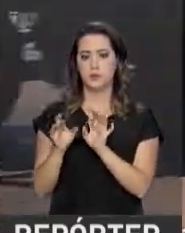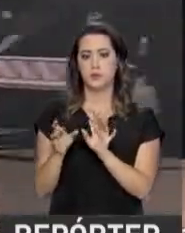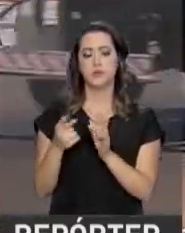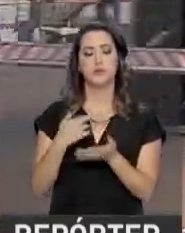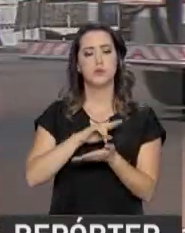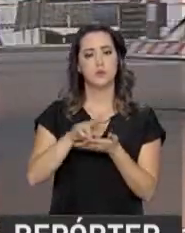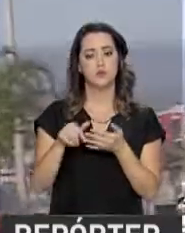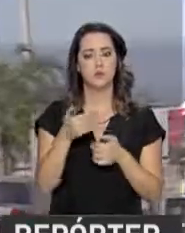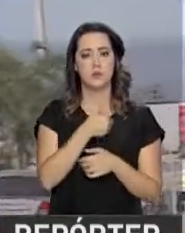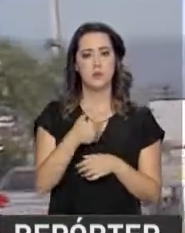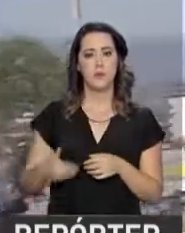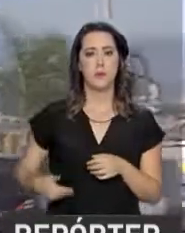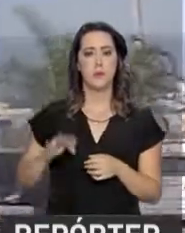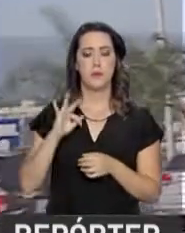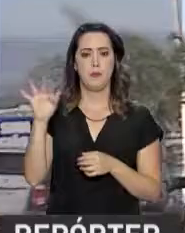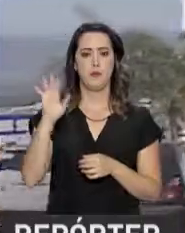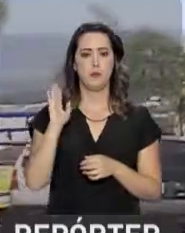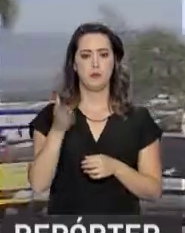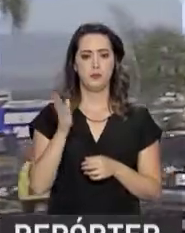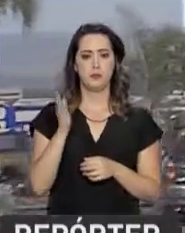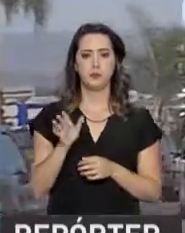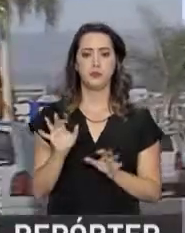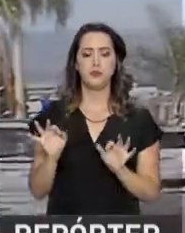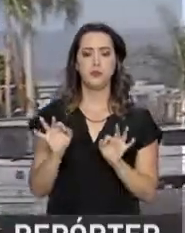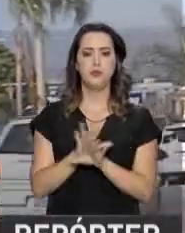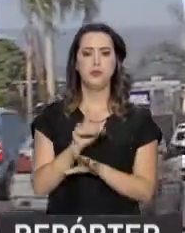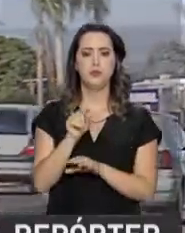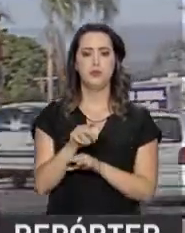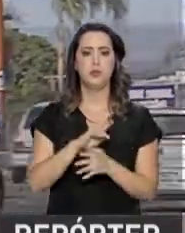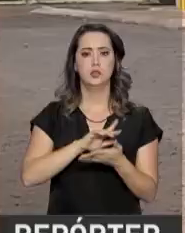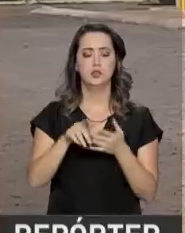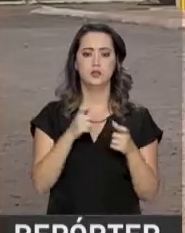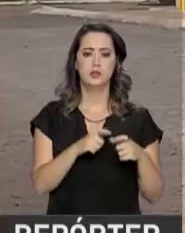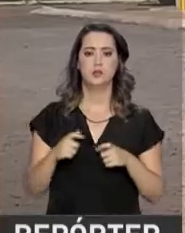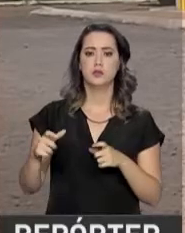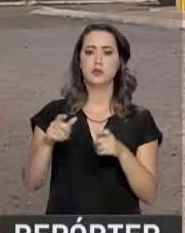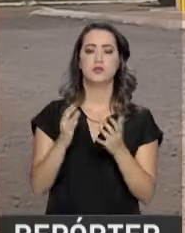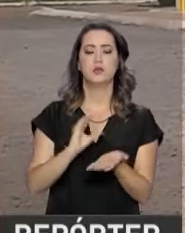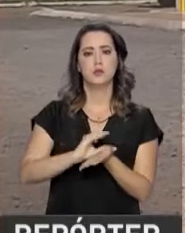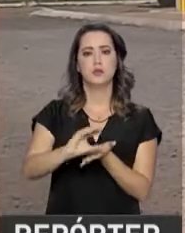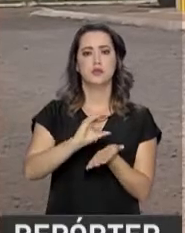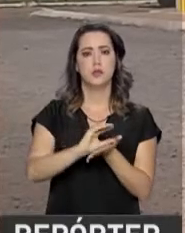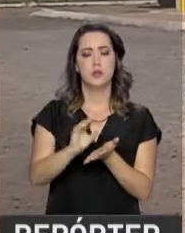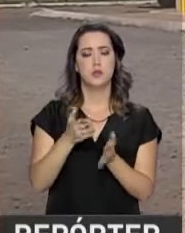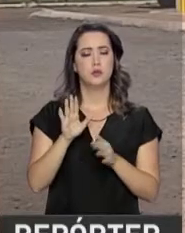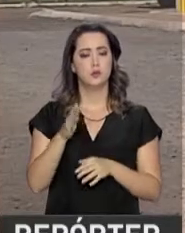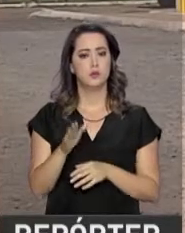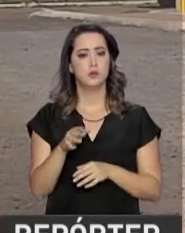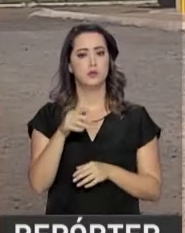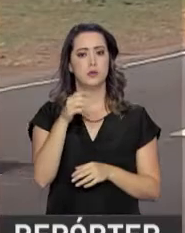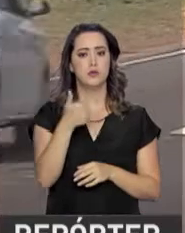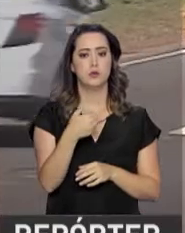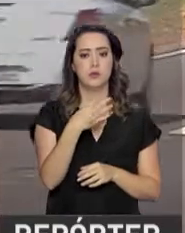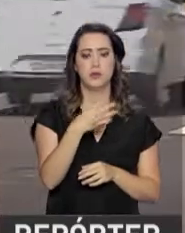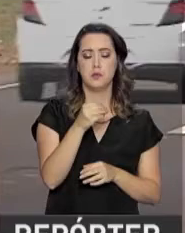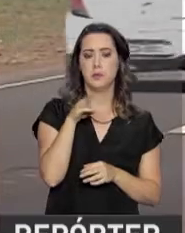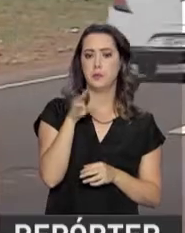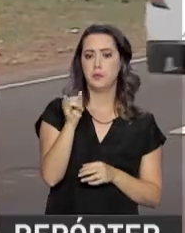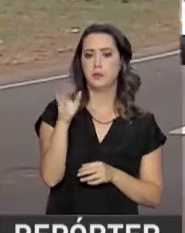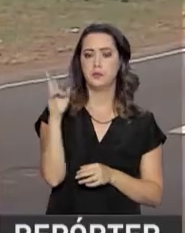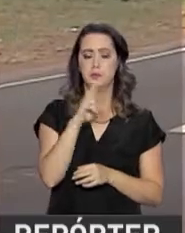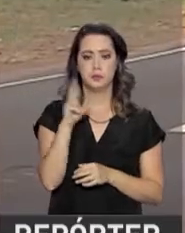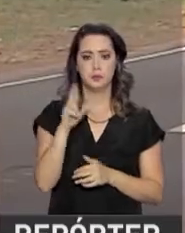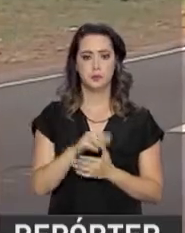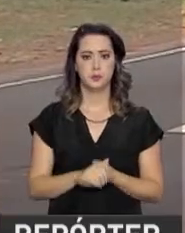privatizações do governo federal já foram concluídos em várias áreas com investimentos previstos de mais de 140